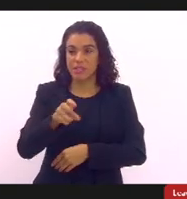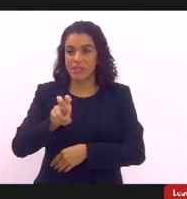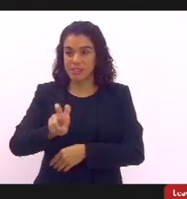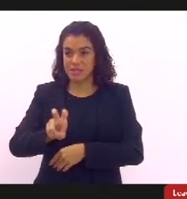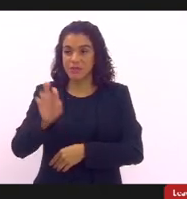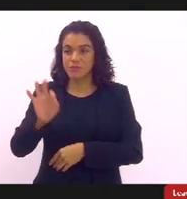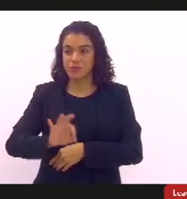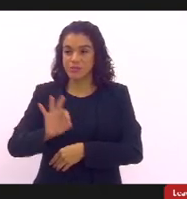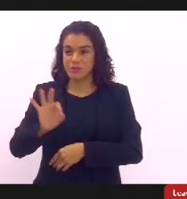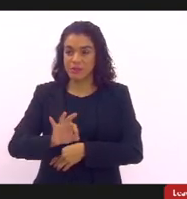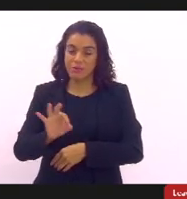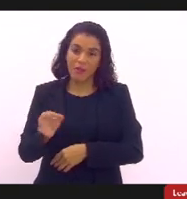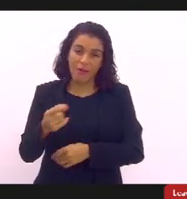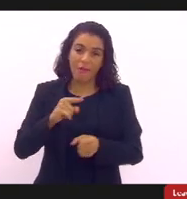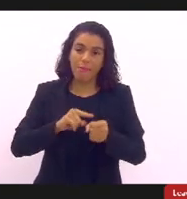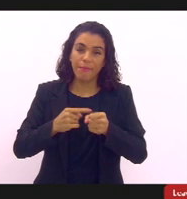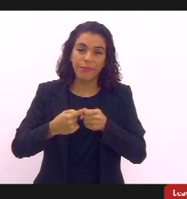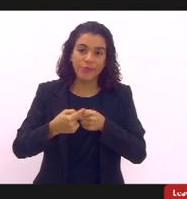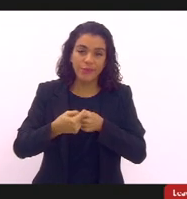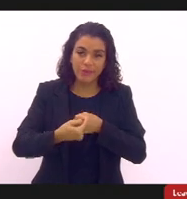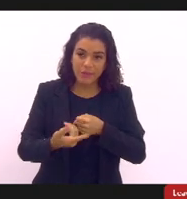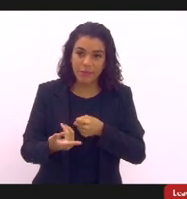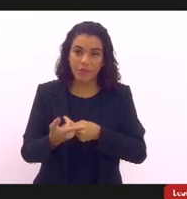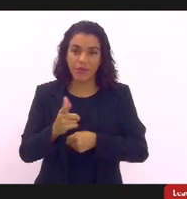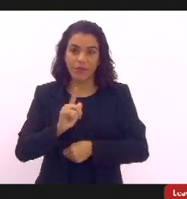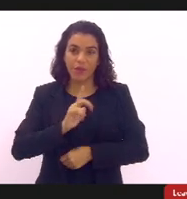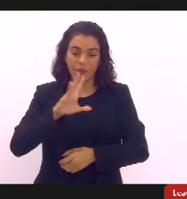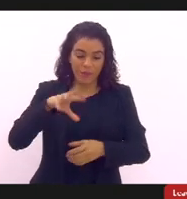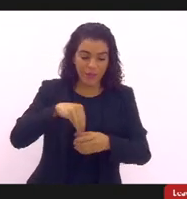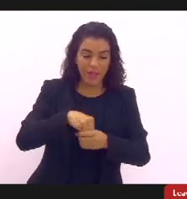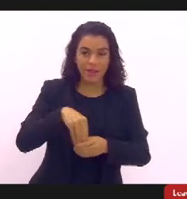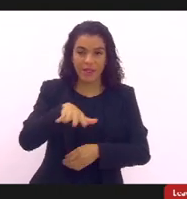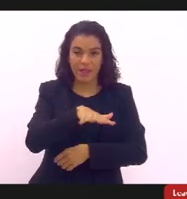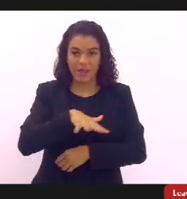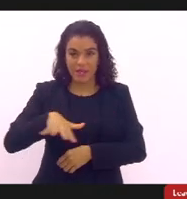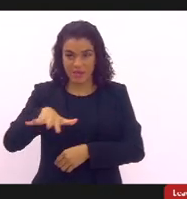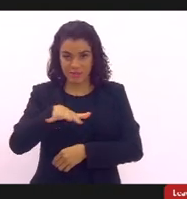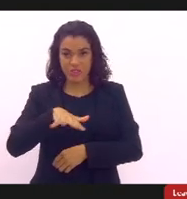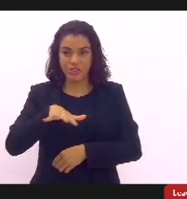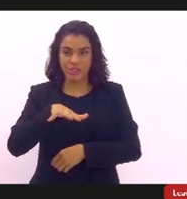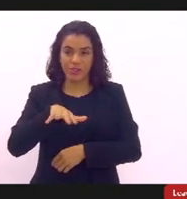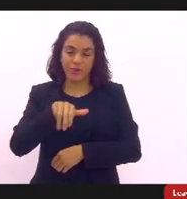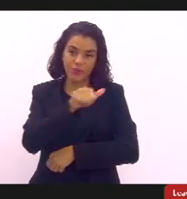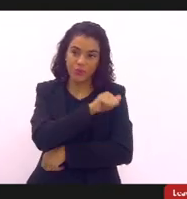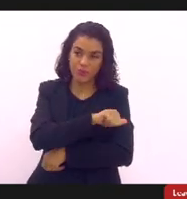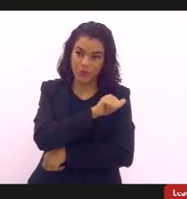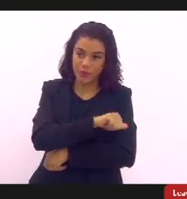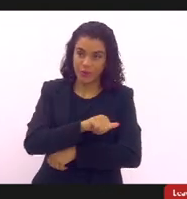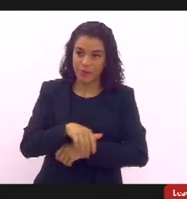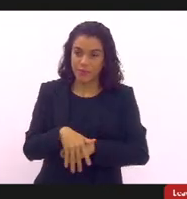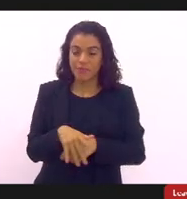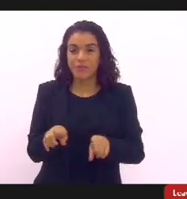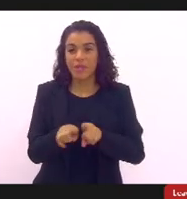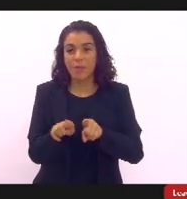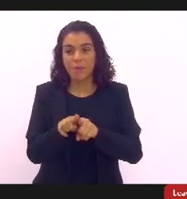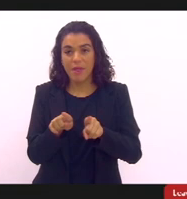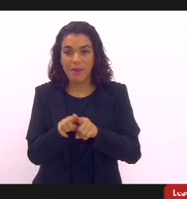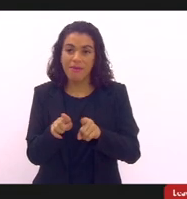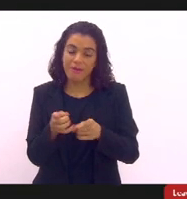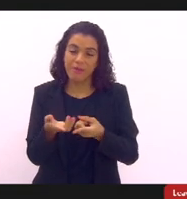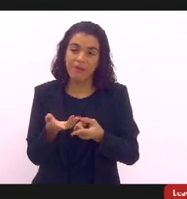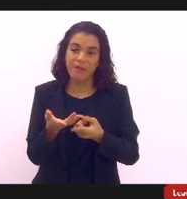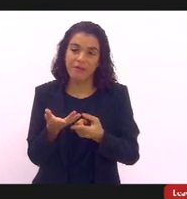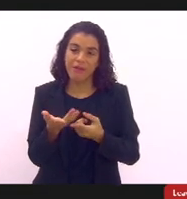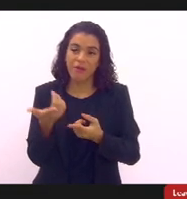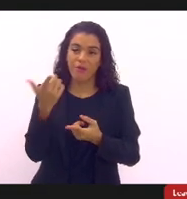São municípios, né, que estão dentro da região metropolitana, né, que sinaliza essa questão que eu falei